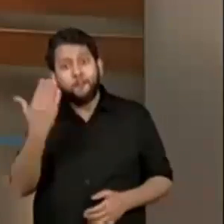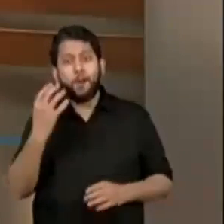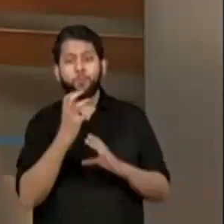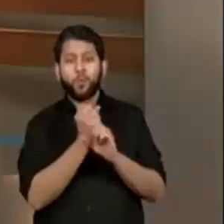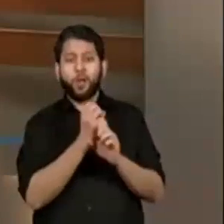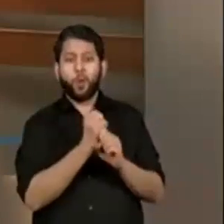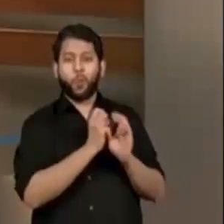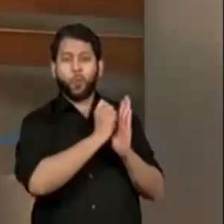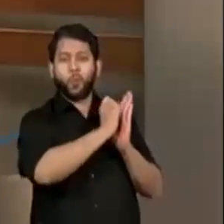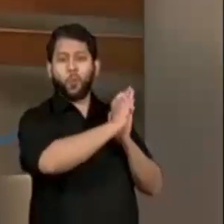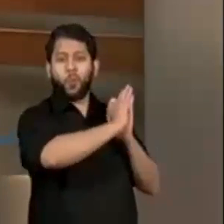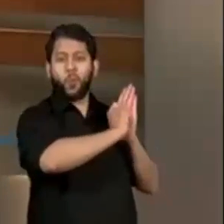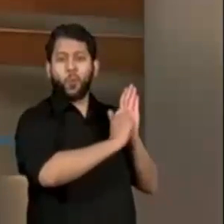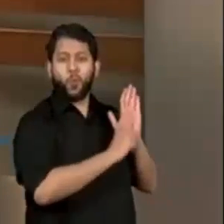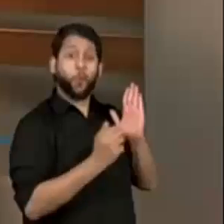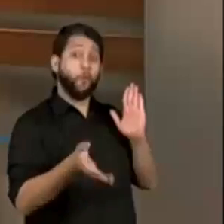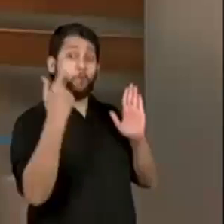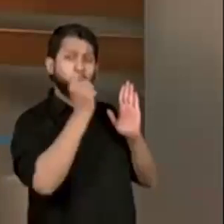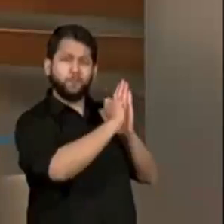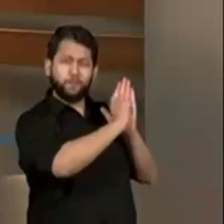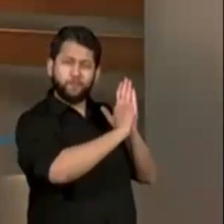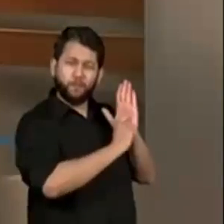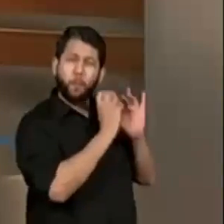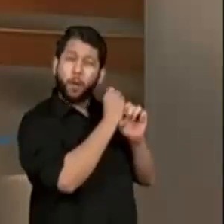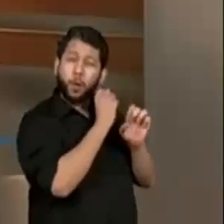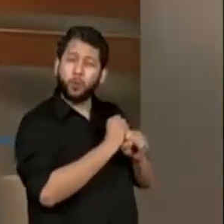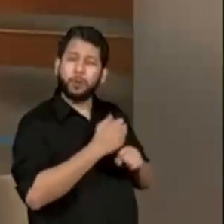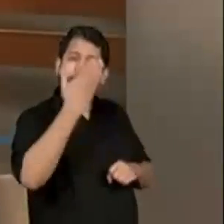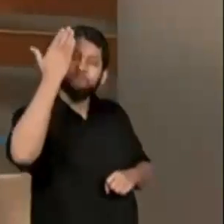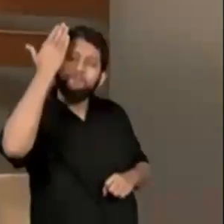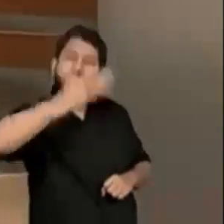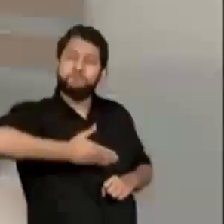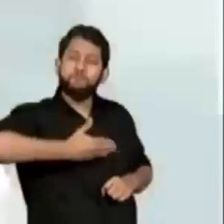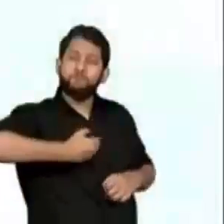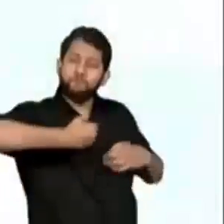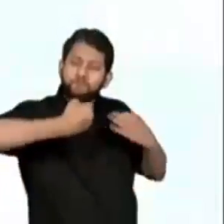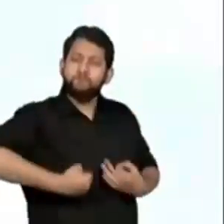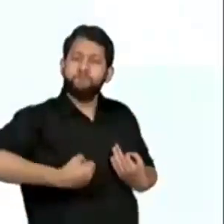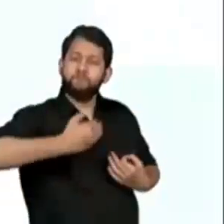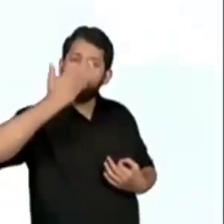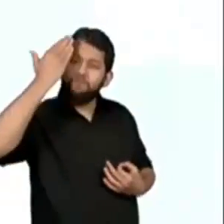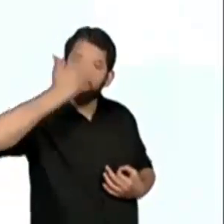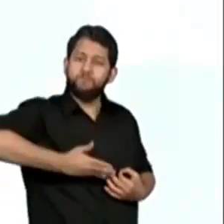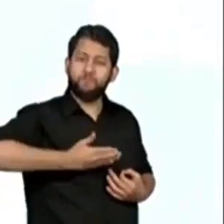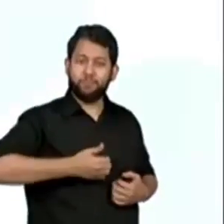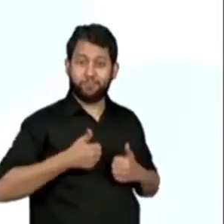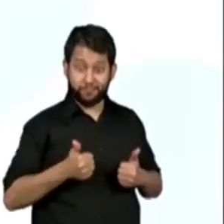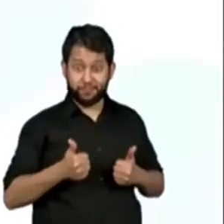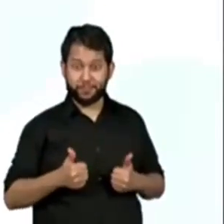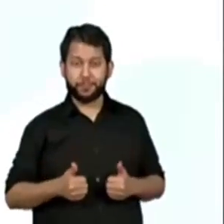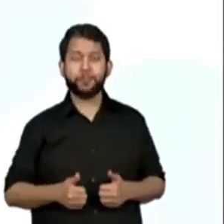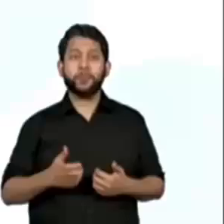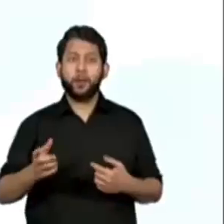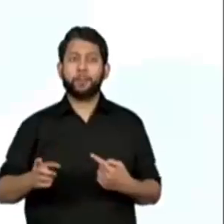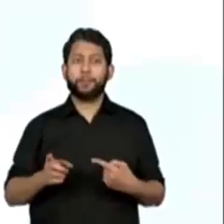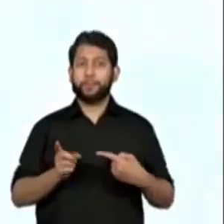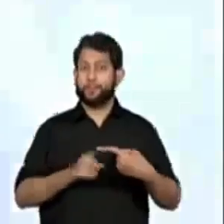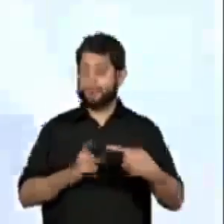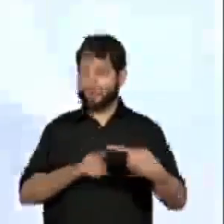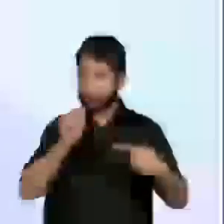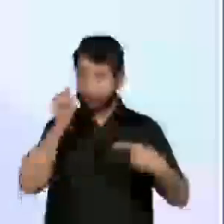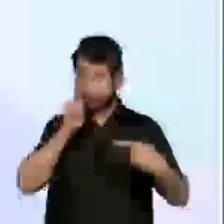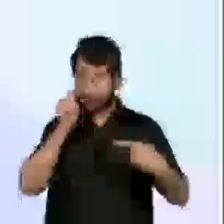mesmo? Então, bora realizar esse cálculo junto comigo. Vem comigo, vem. Vamos fazer aqui primeiro da Sofia? A Sofia